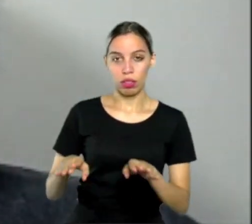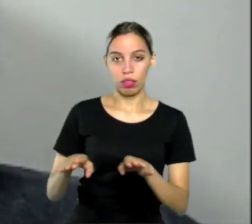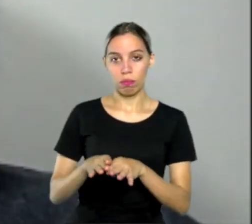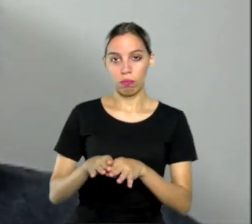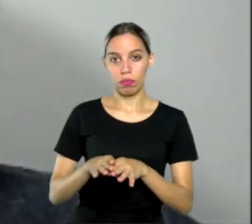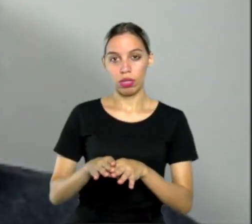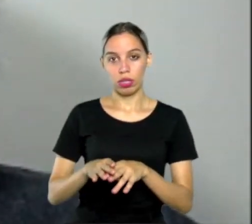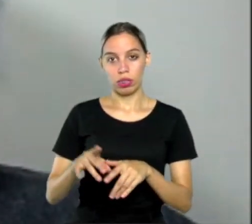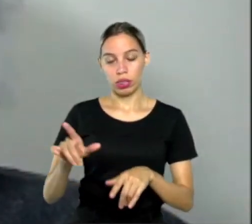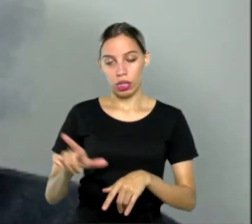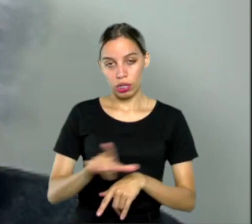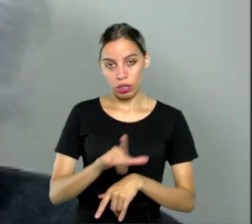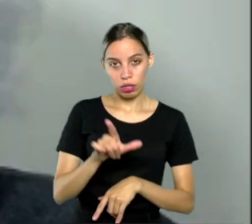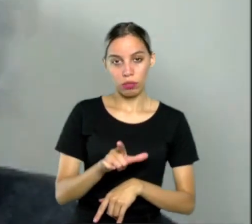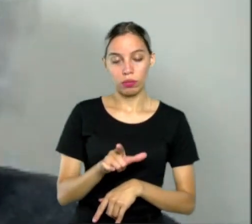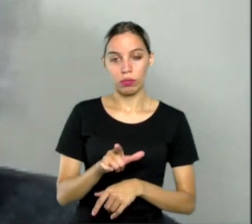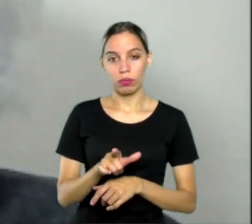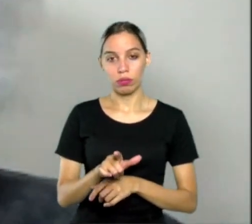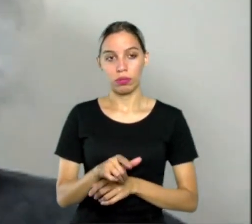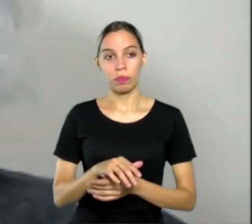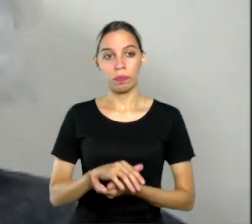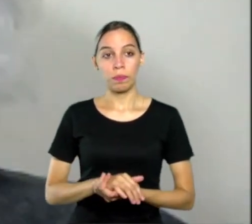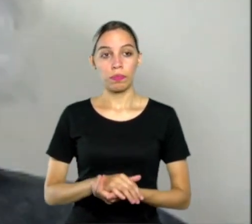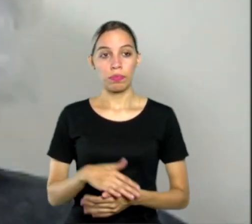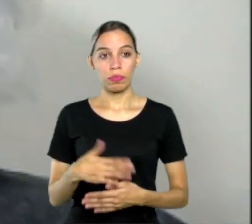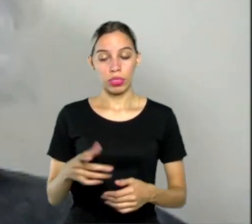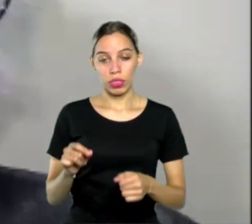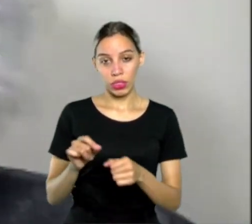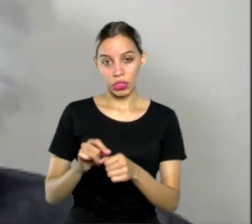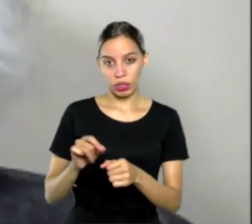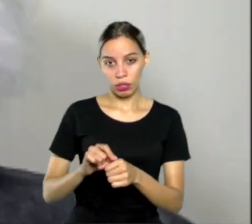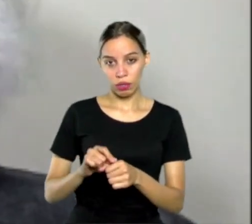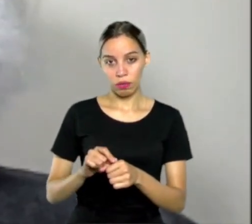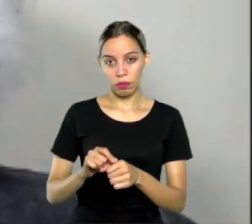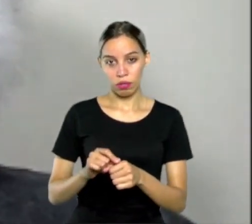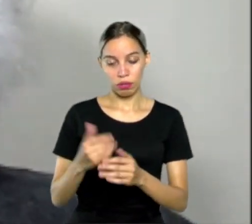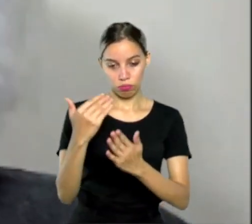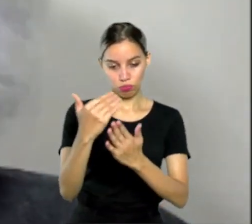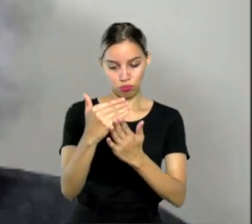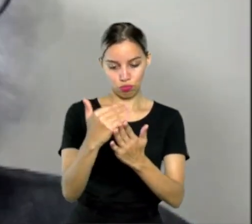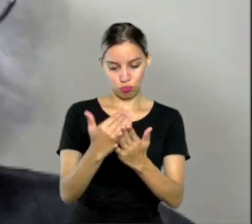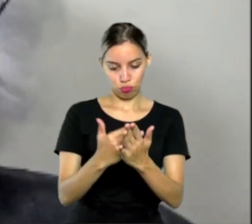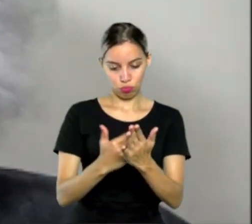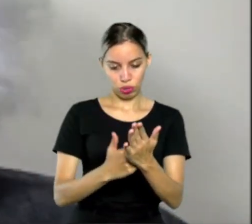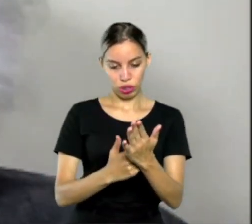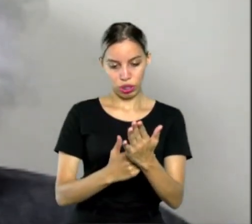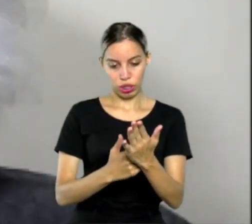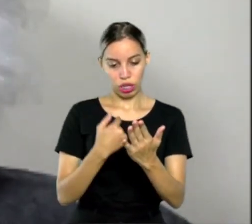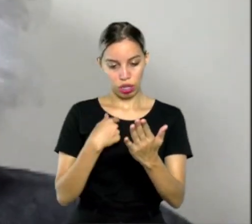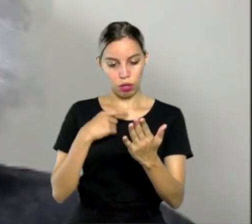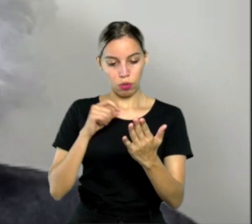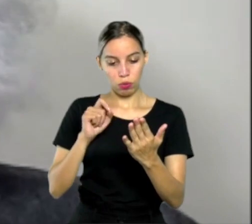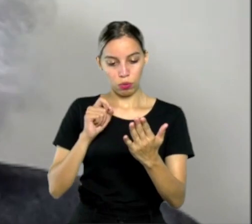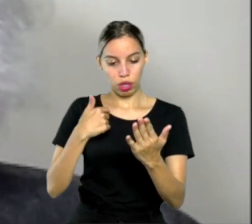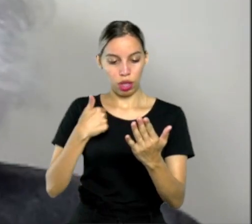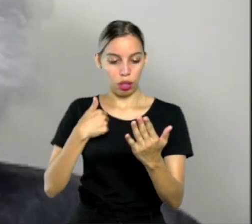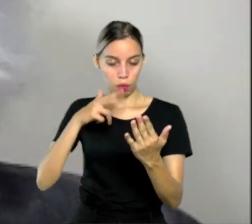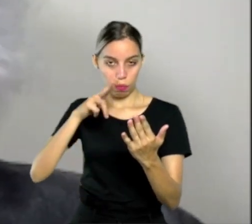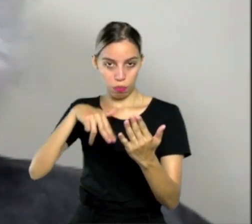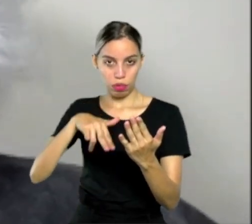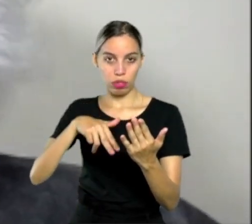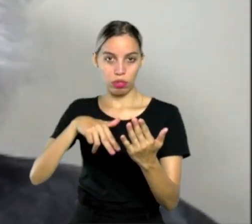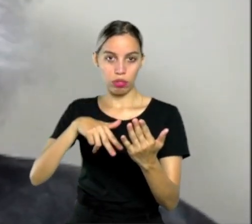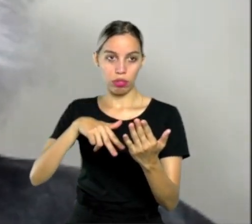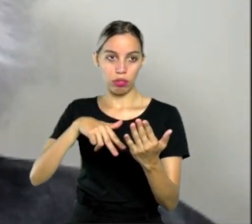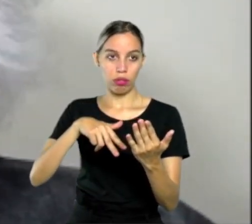romance, contos e tal. Eu fiz uma listinha aqui do que eu li ultimamente, uma